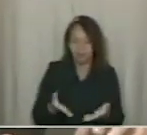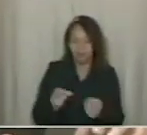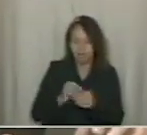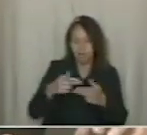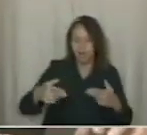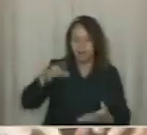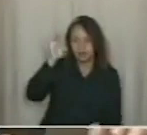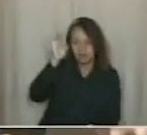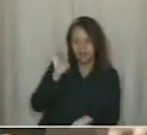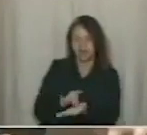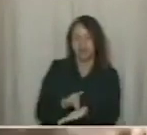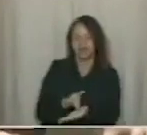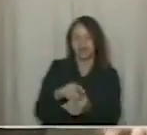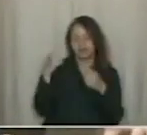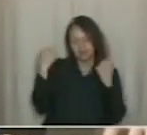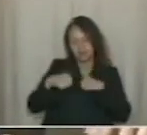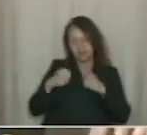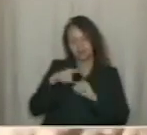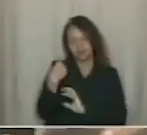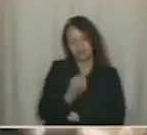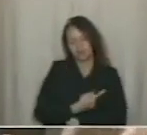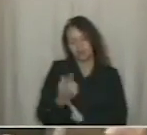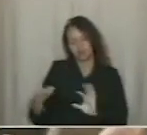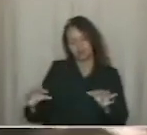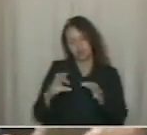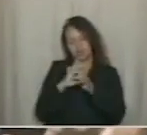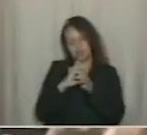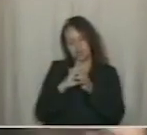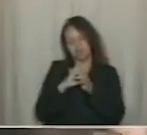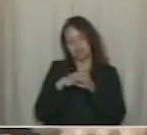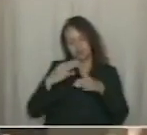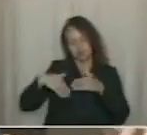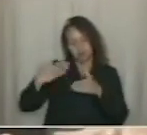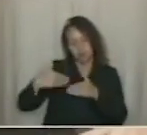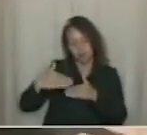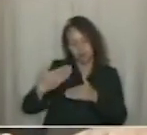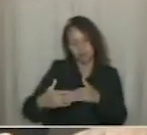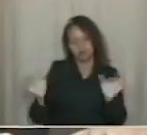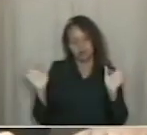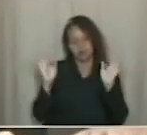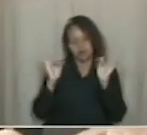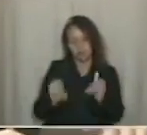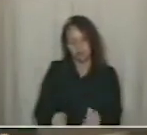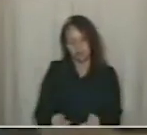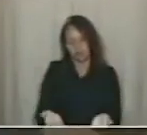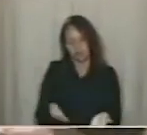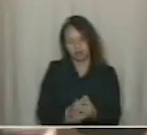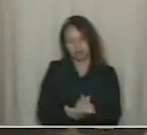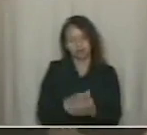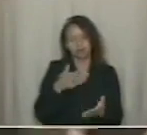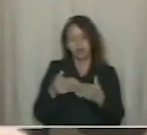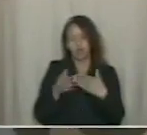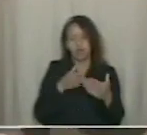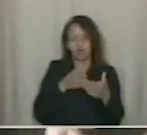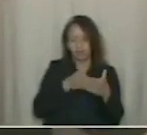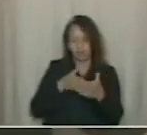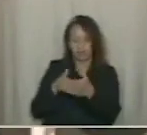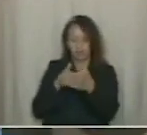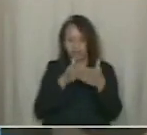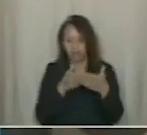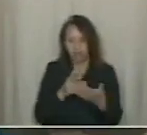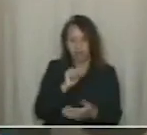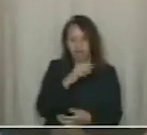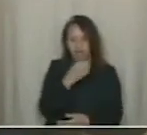certa. E é preciso que nós nos unamos para que esse processo finalize-se. Mas qualquer atrapalho a uma